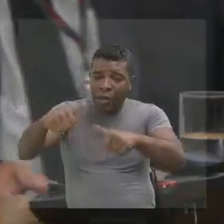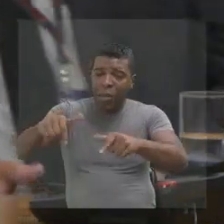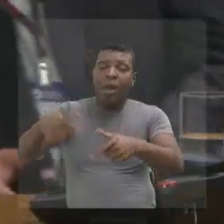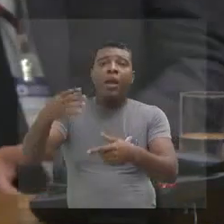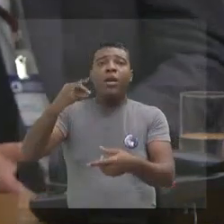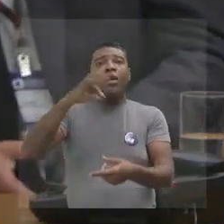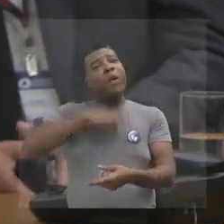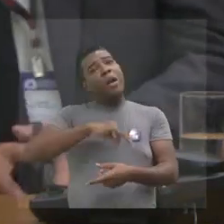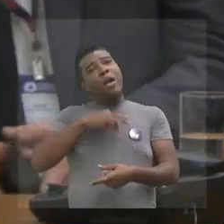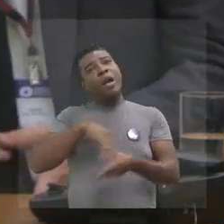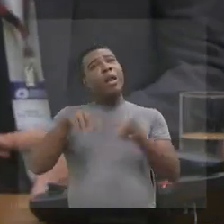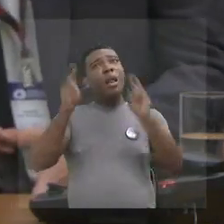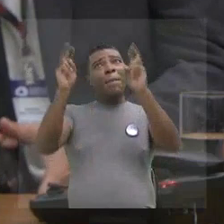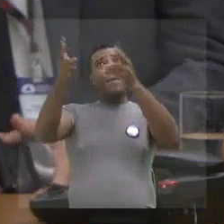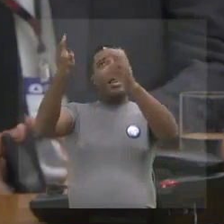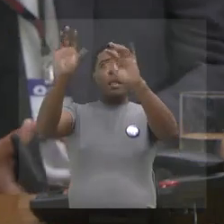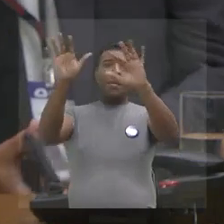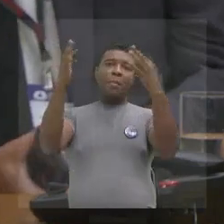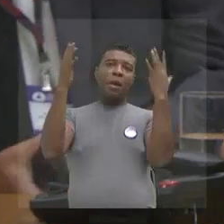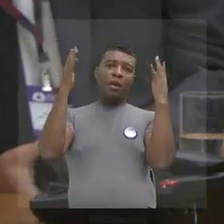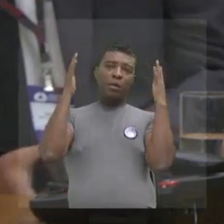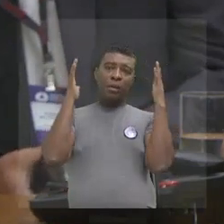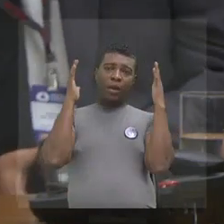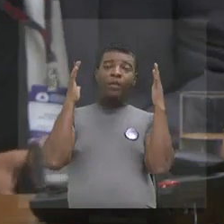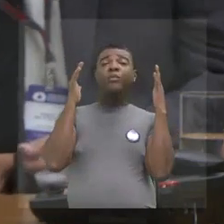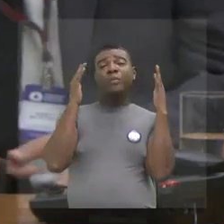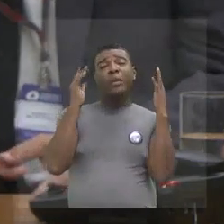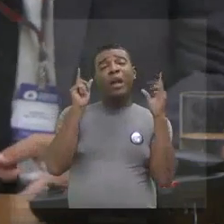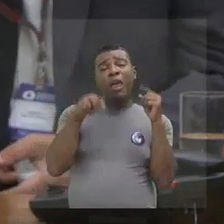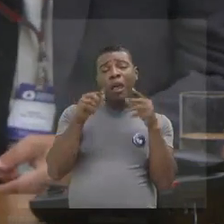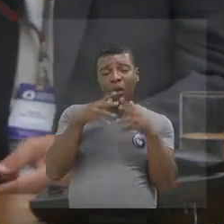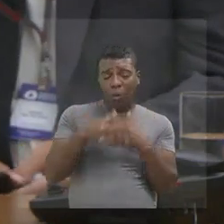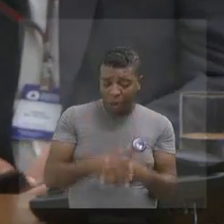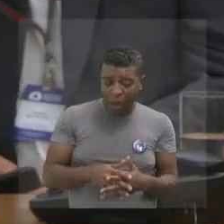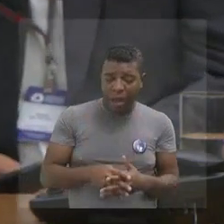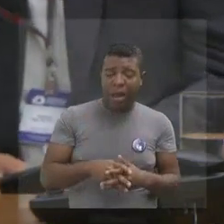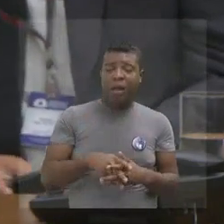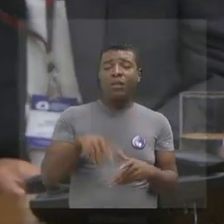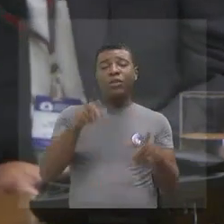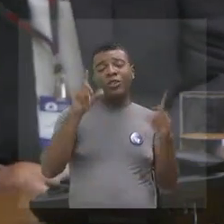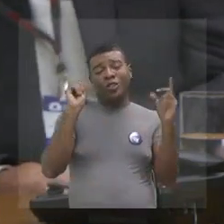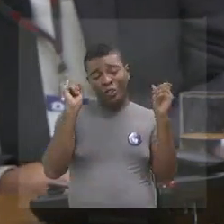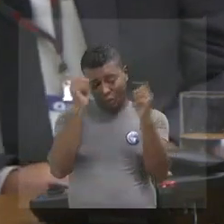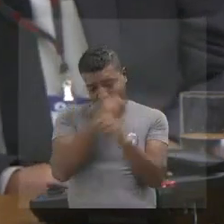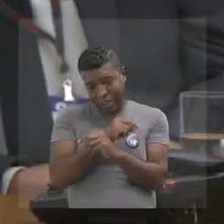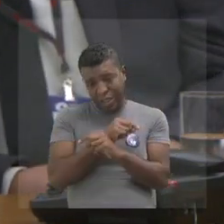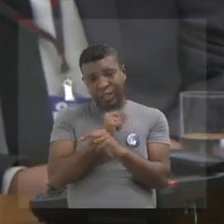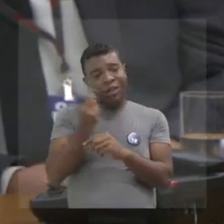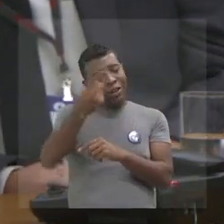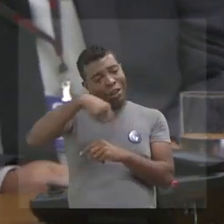então é complicado é difícil nós vamos discutir muito essas questões